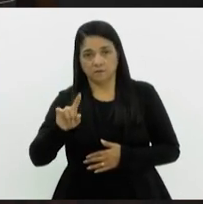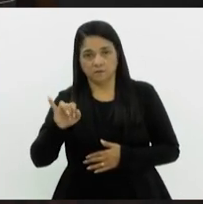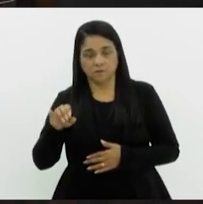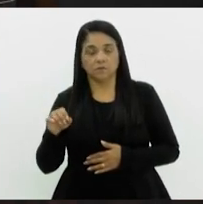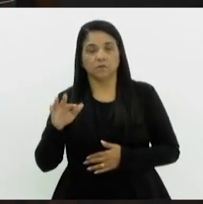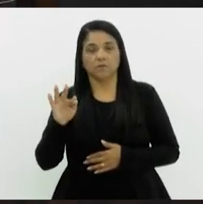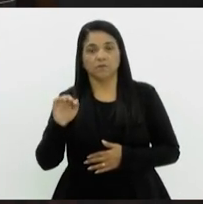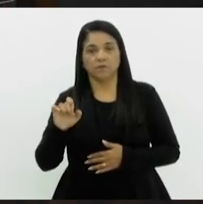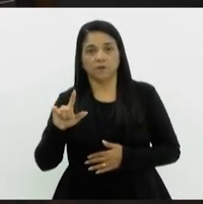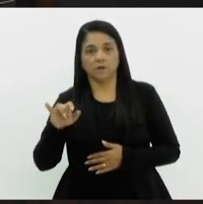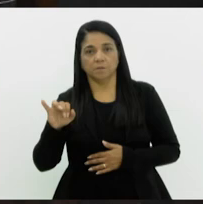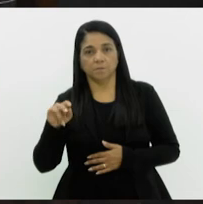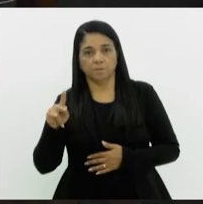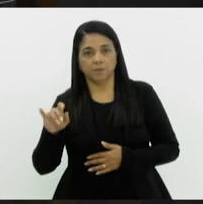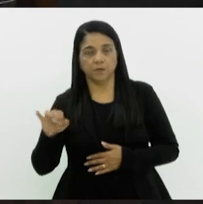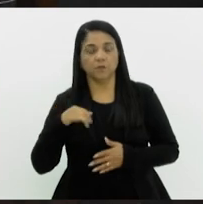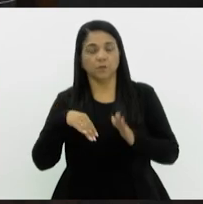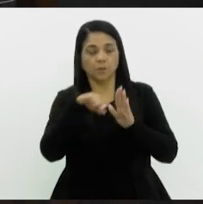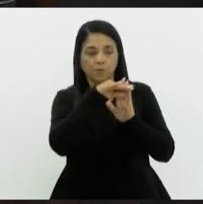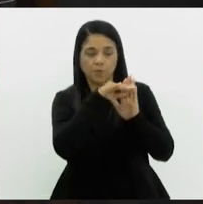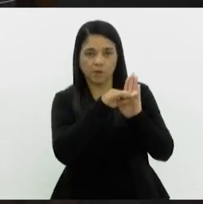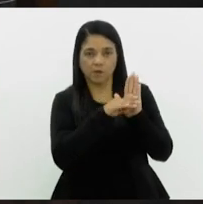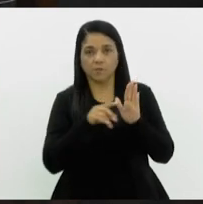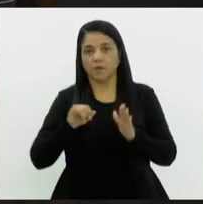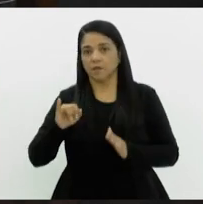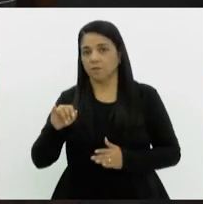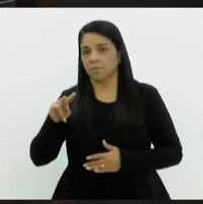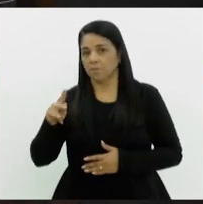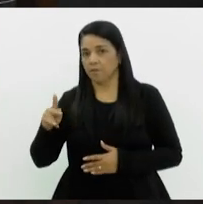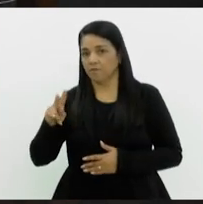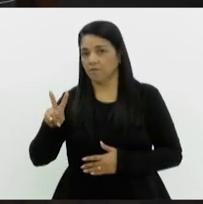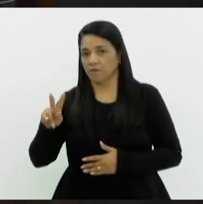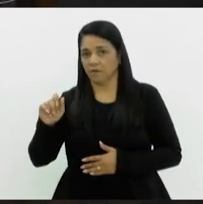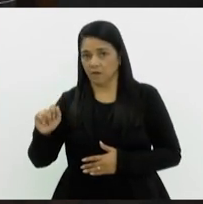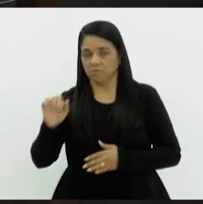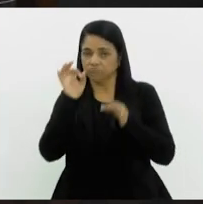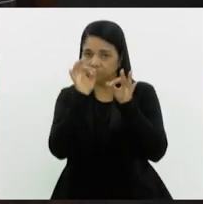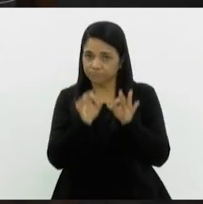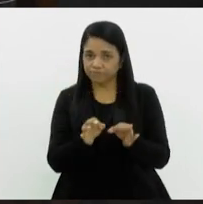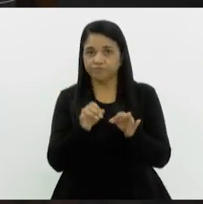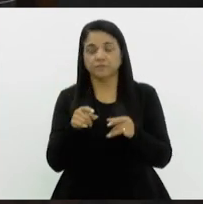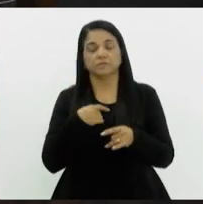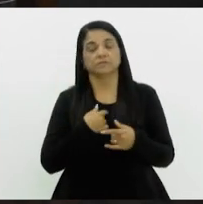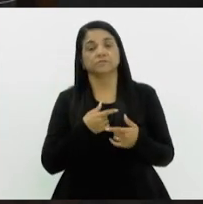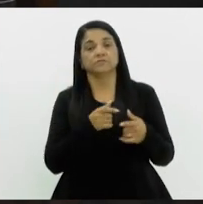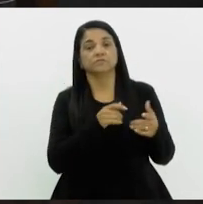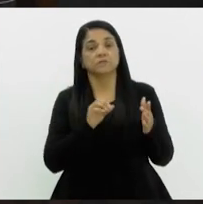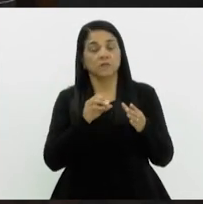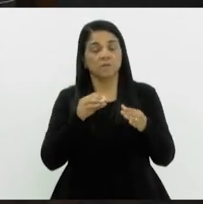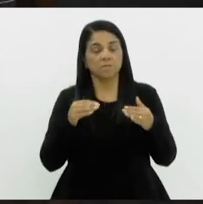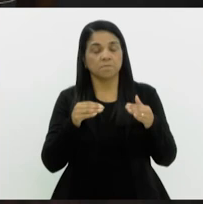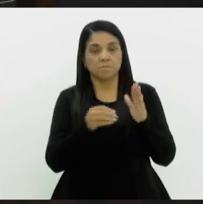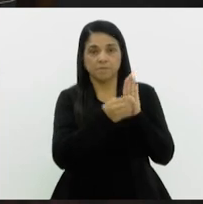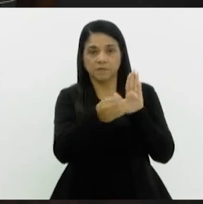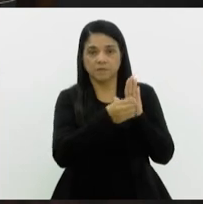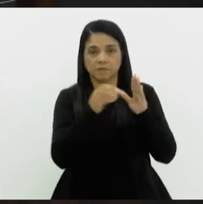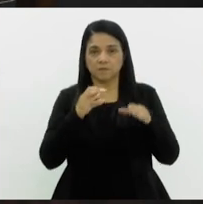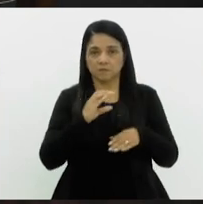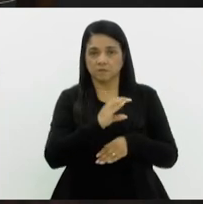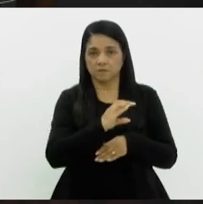que dispõe sobre o programa IPVA em dia e da outras providências. Parecer das comissões de Constituição e Justiça